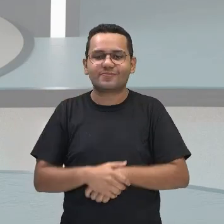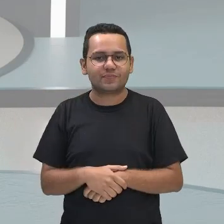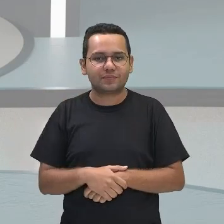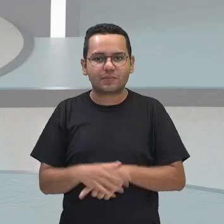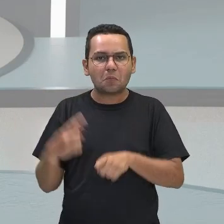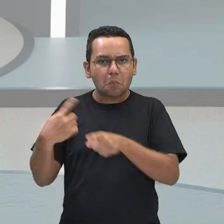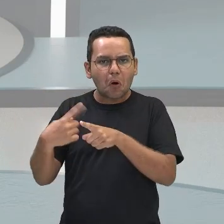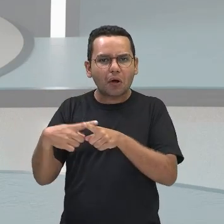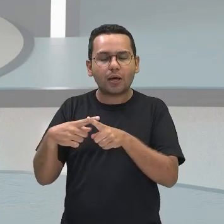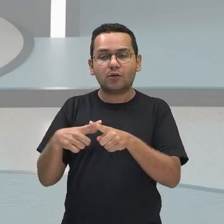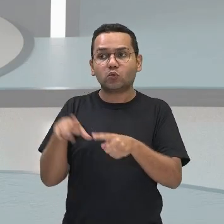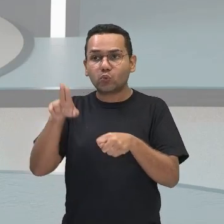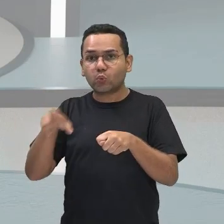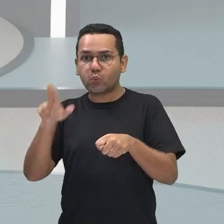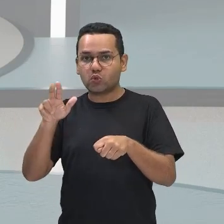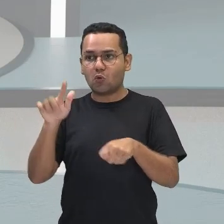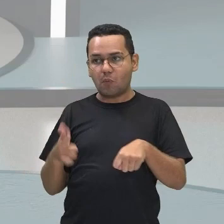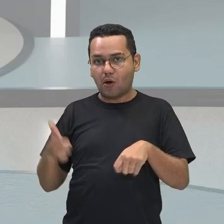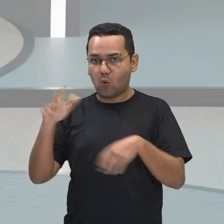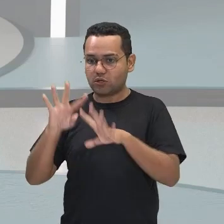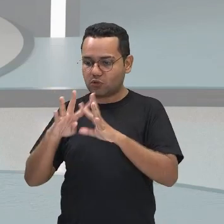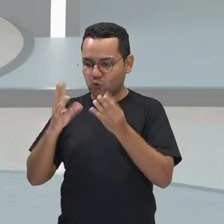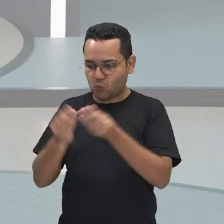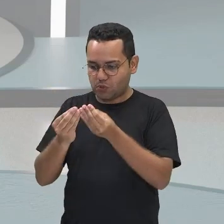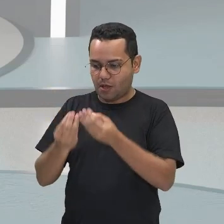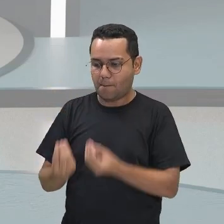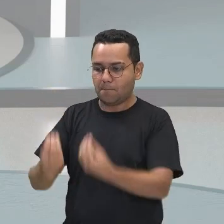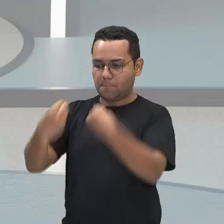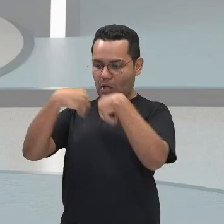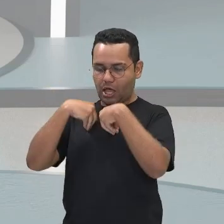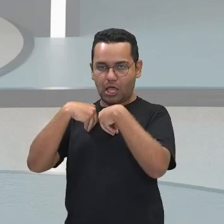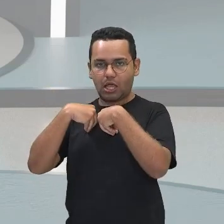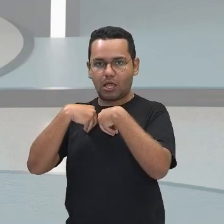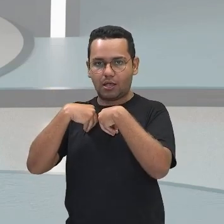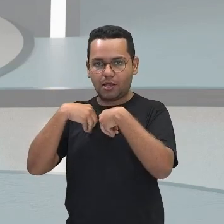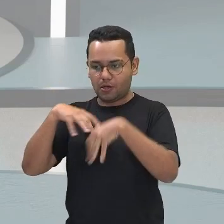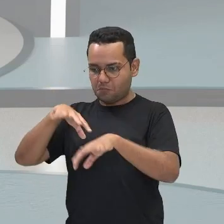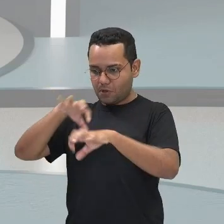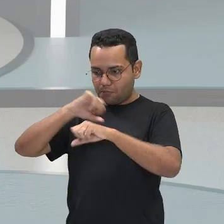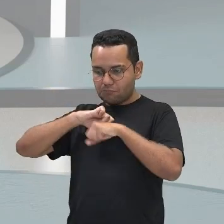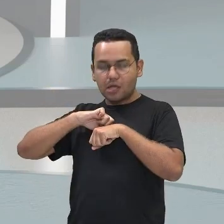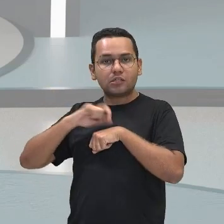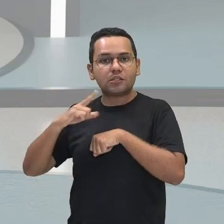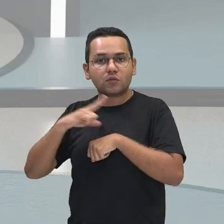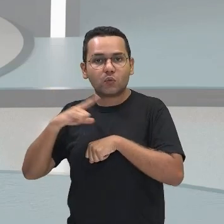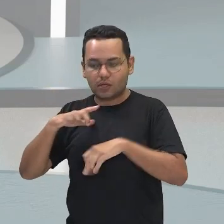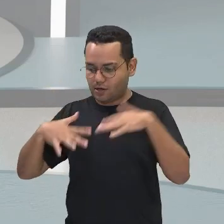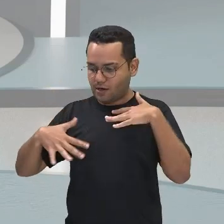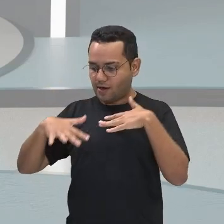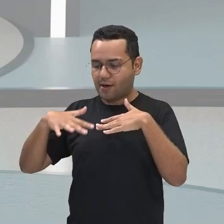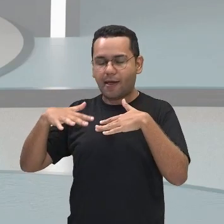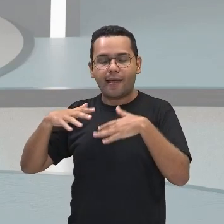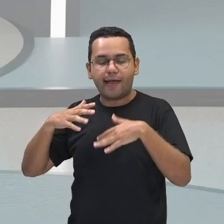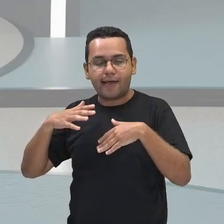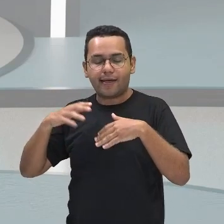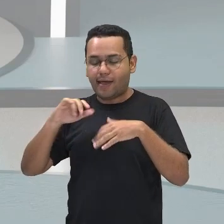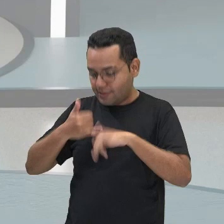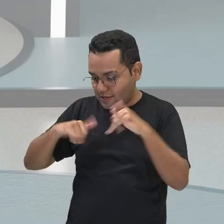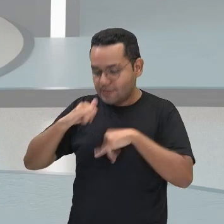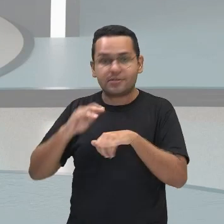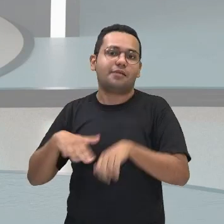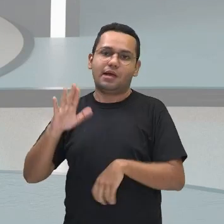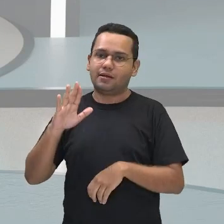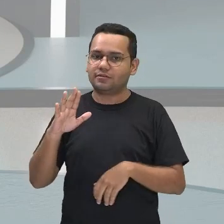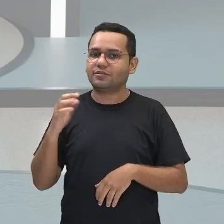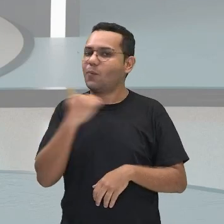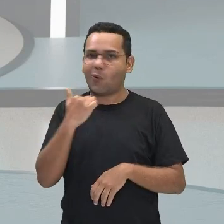seu desempenho. Isso não pode. Então, os estimulantes também são proibidos. Tá? Nós temos aí os analgésicos,